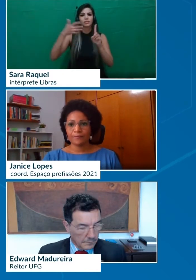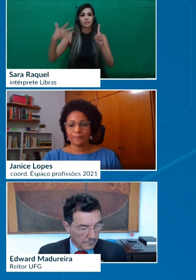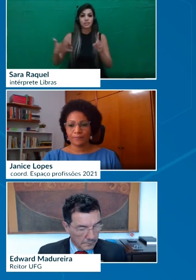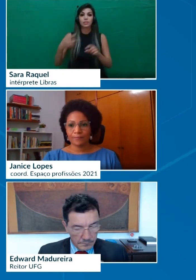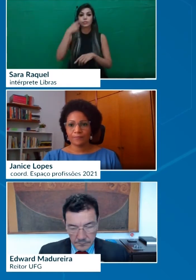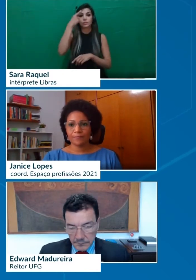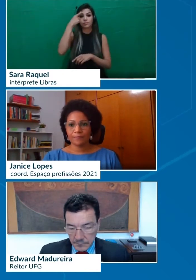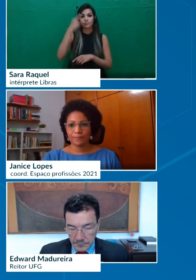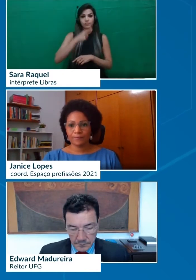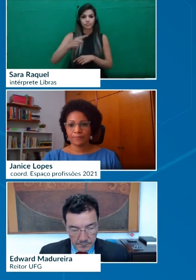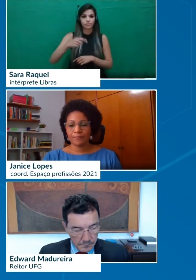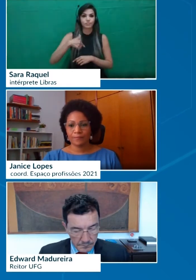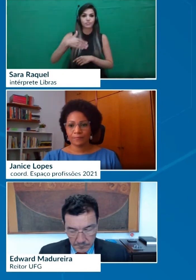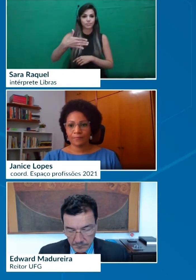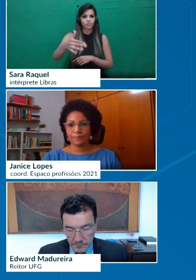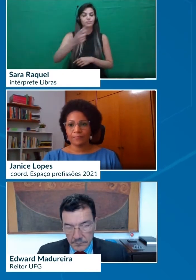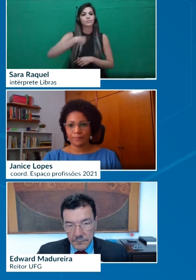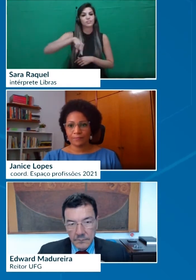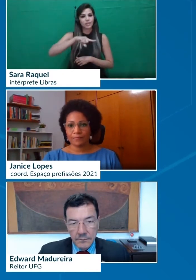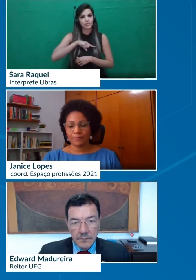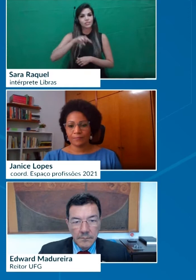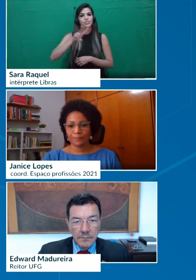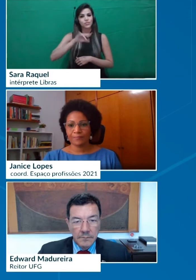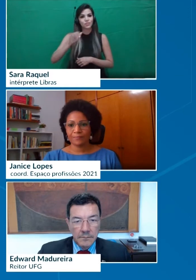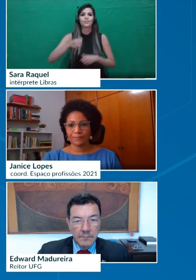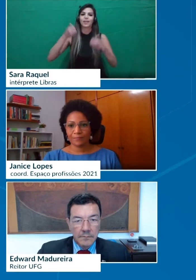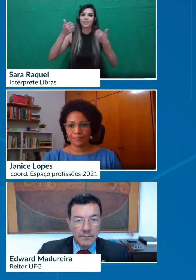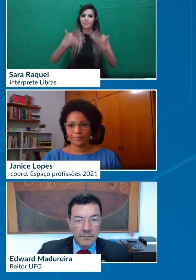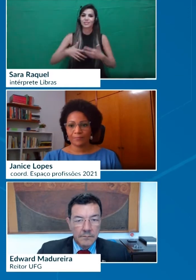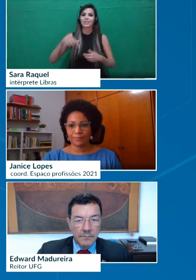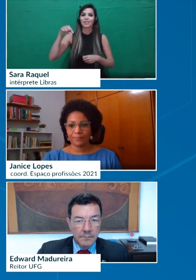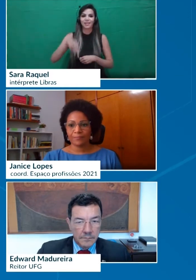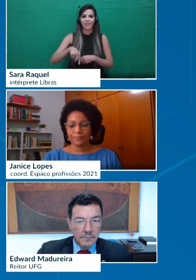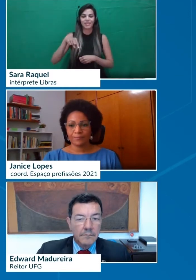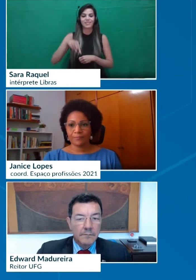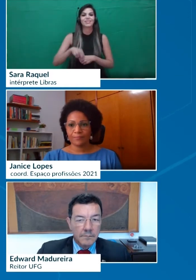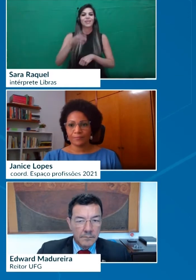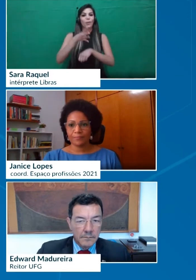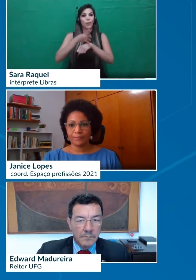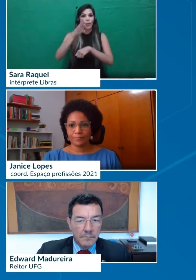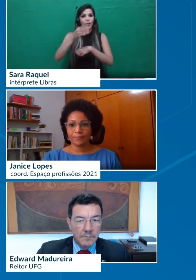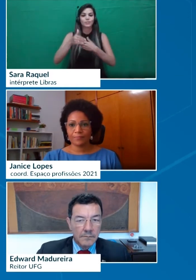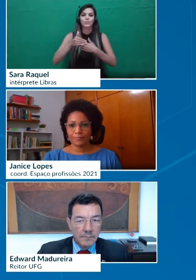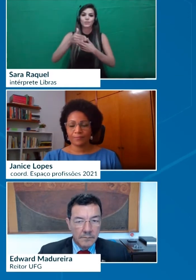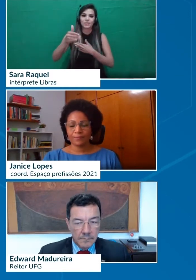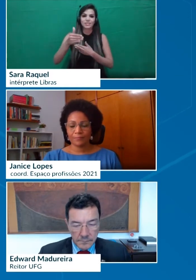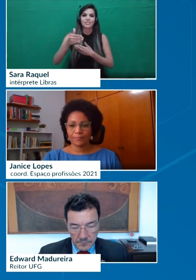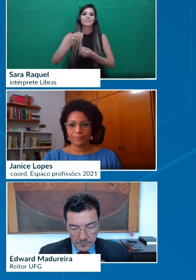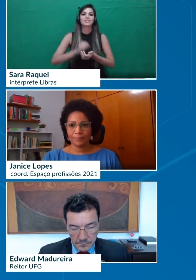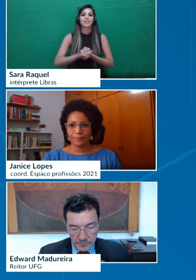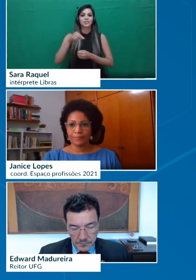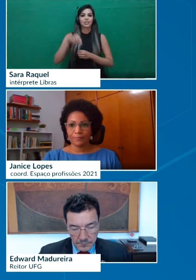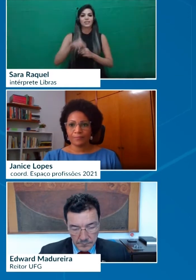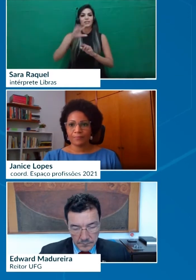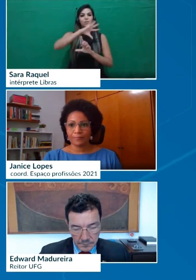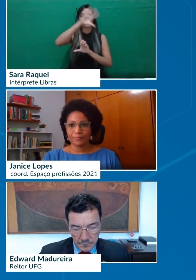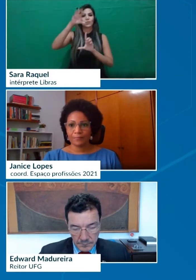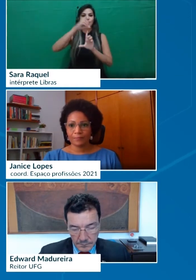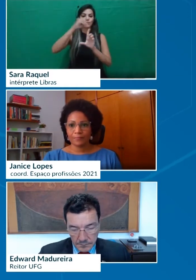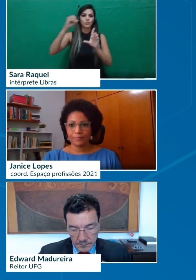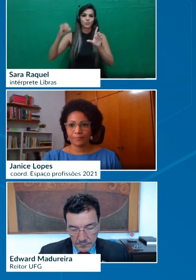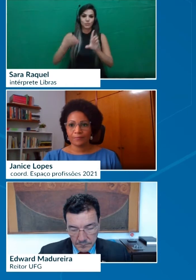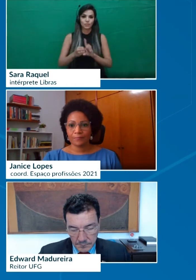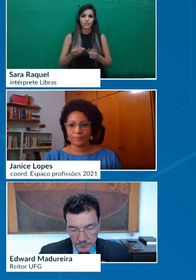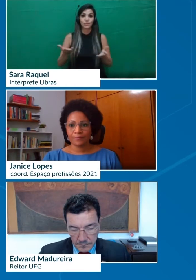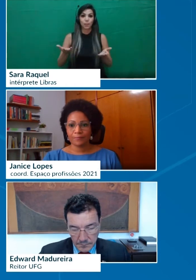semana, nós estaremos falando sobre isso aqui a partir das 4 horas da tarde, ao vivo, no Mundo UFG. Estamos ao